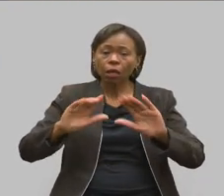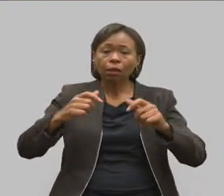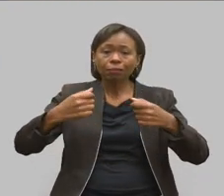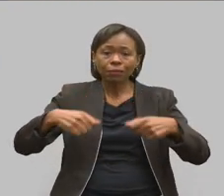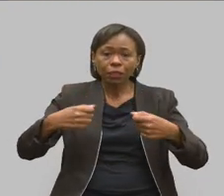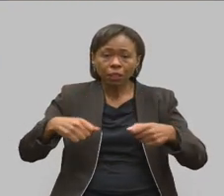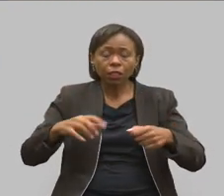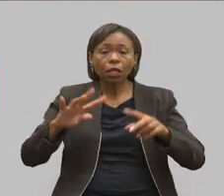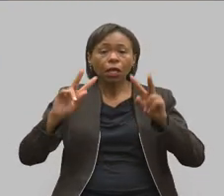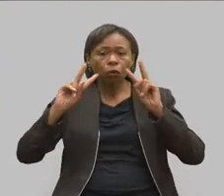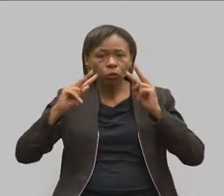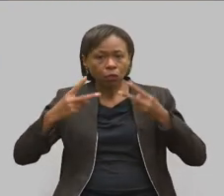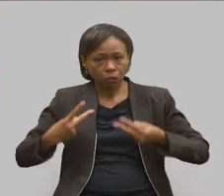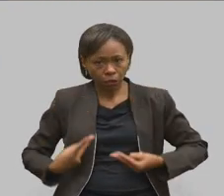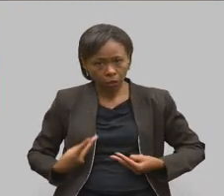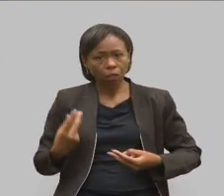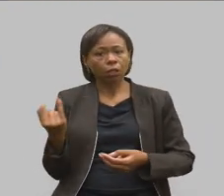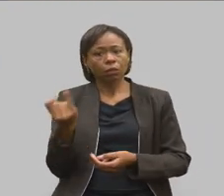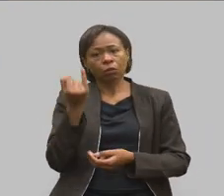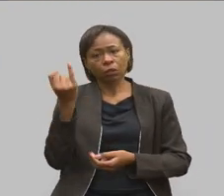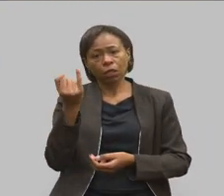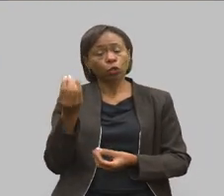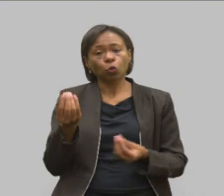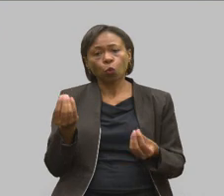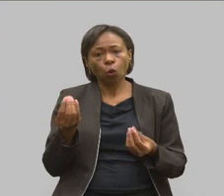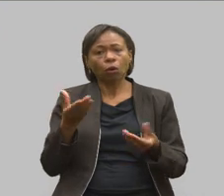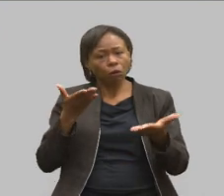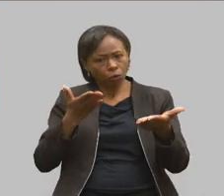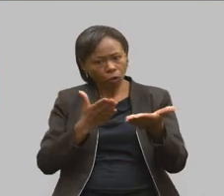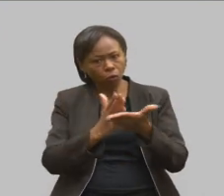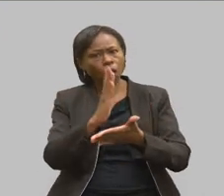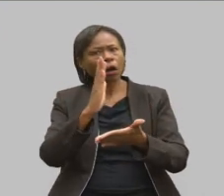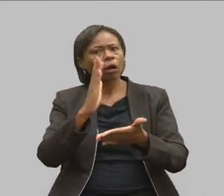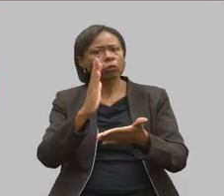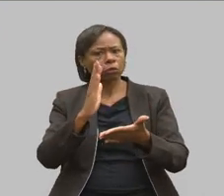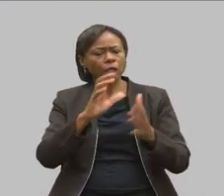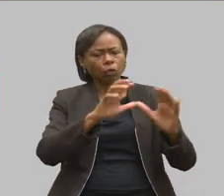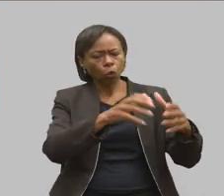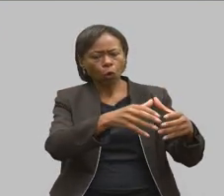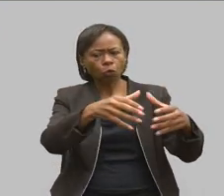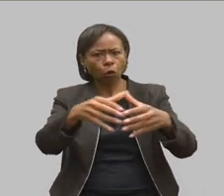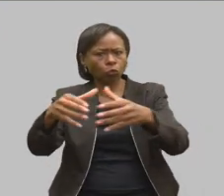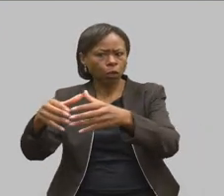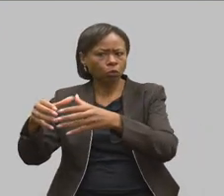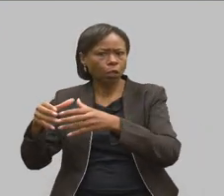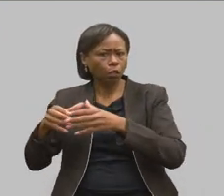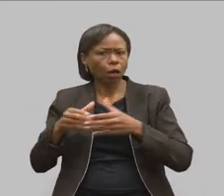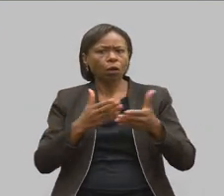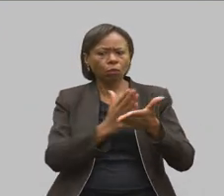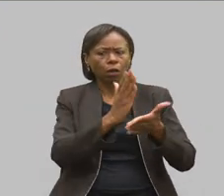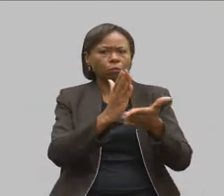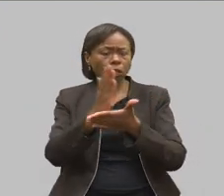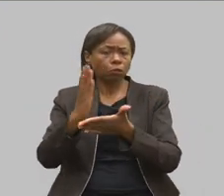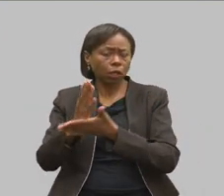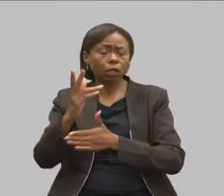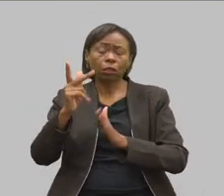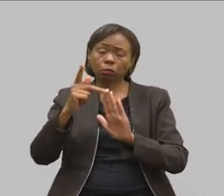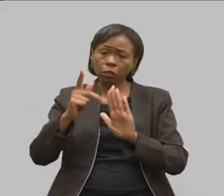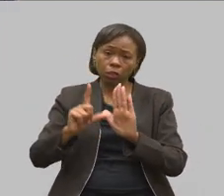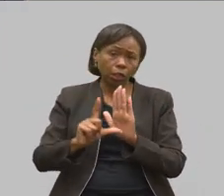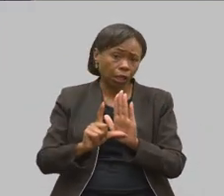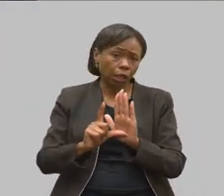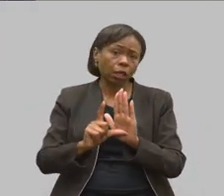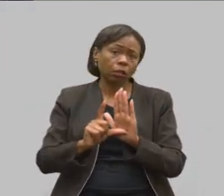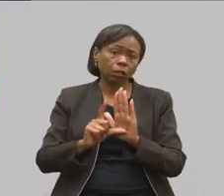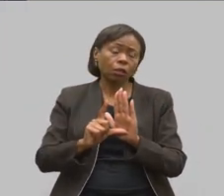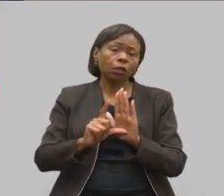e avance aprovando essa ideia nas devidas comissões e aprovando o projeto de lei que deixa de ser